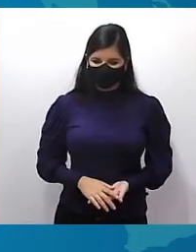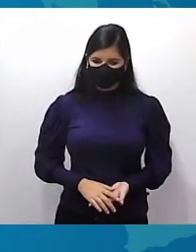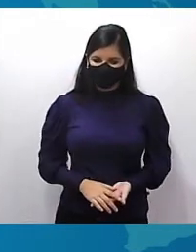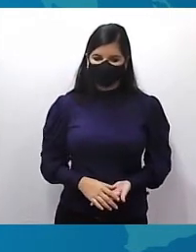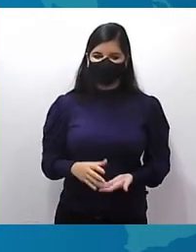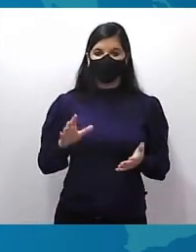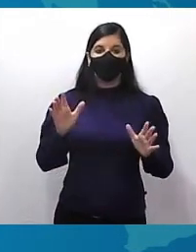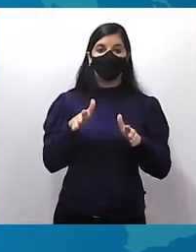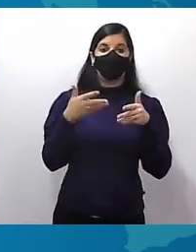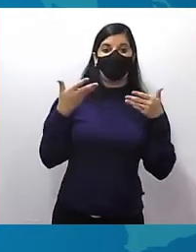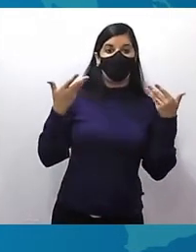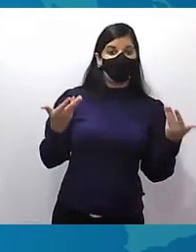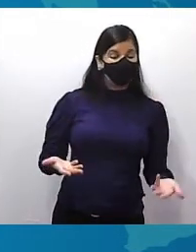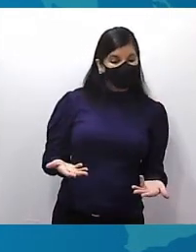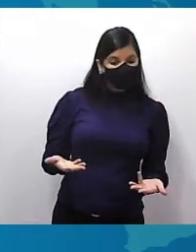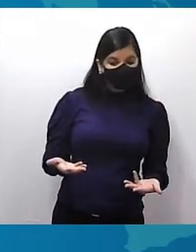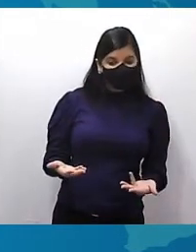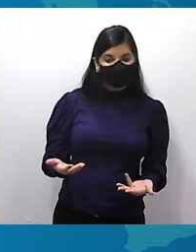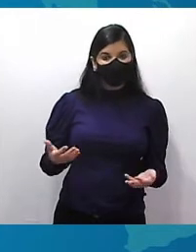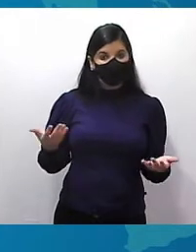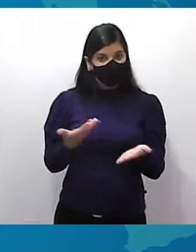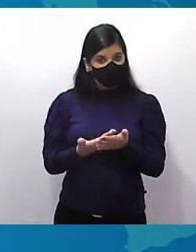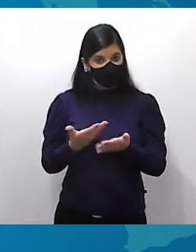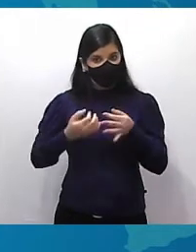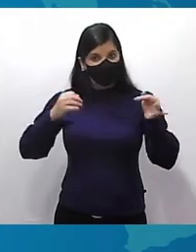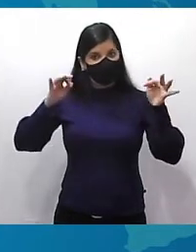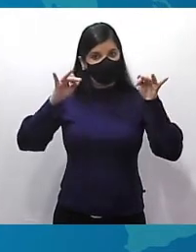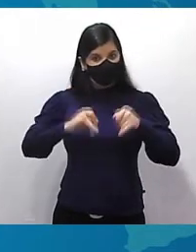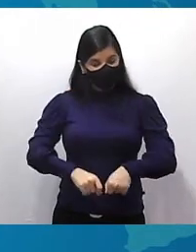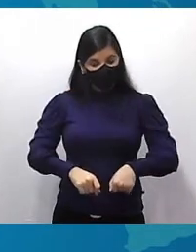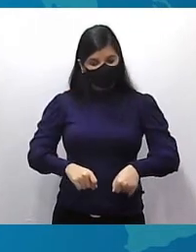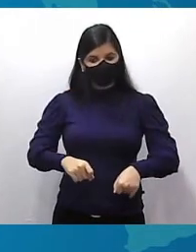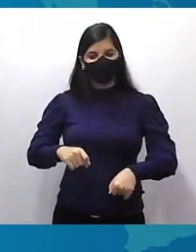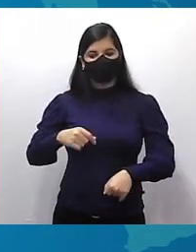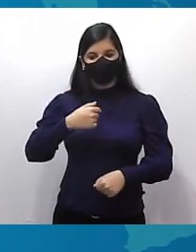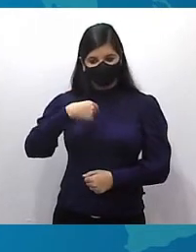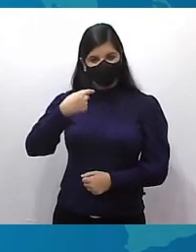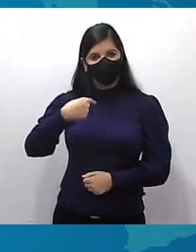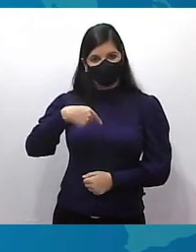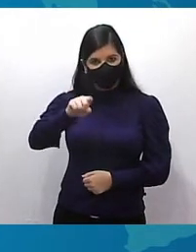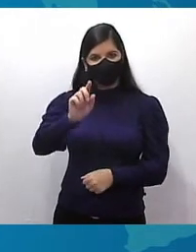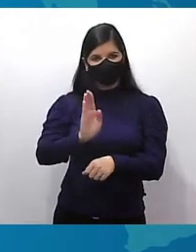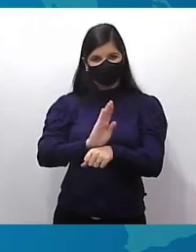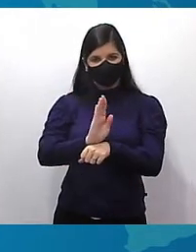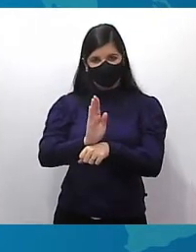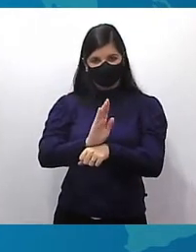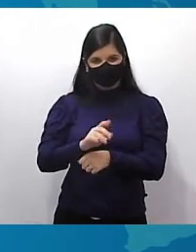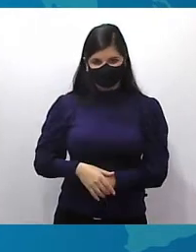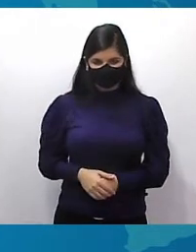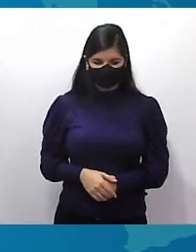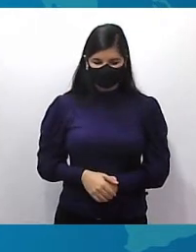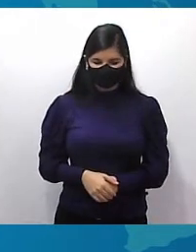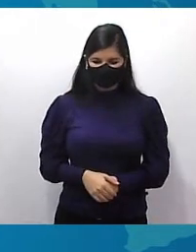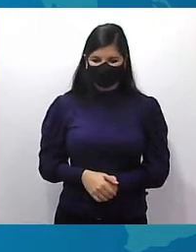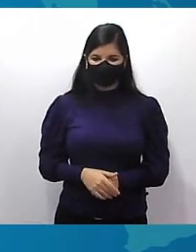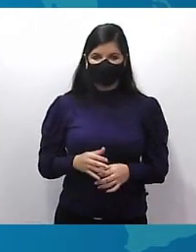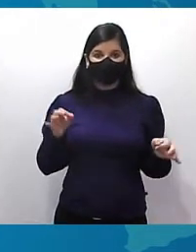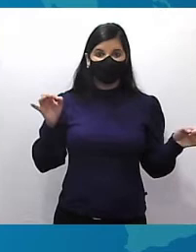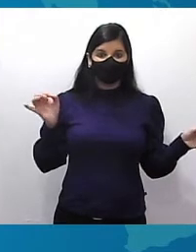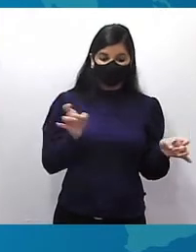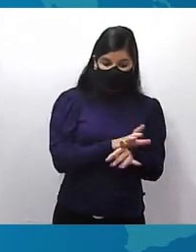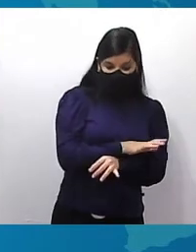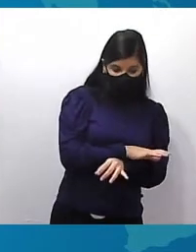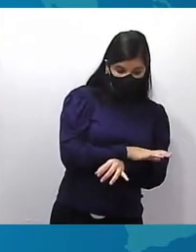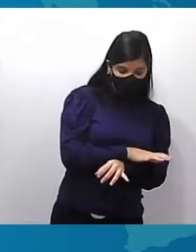When this class ends, quando essa aula terminar, I'm going to the cinema. Eu vou para o cinema. Então, quando algo terminar que